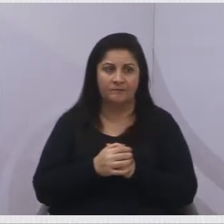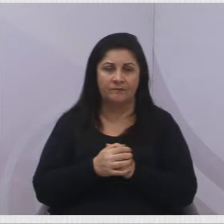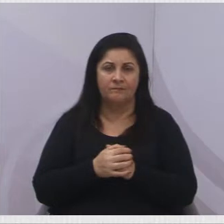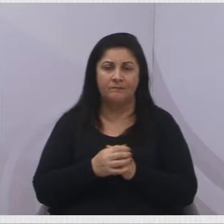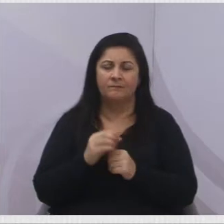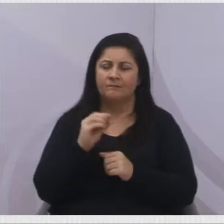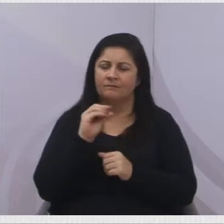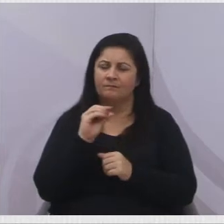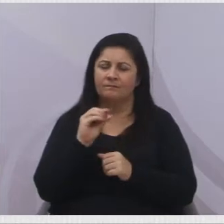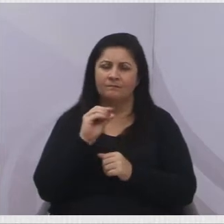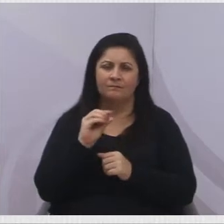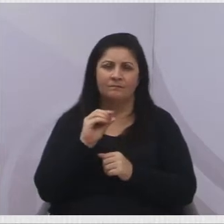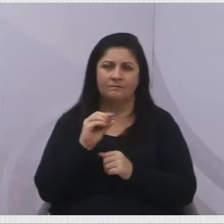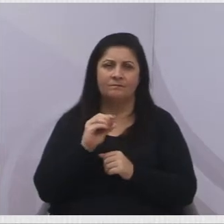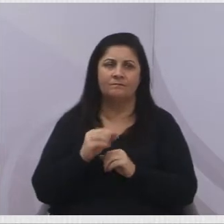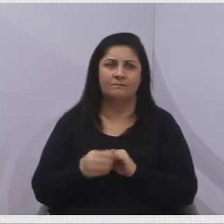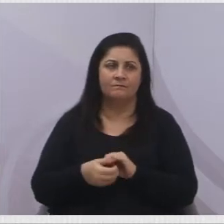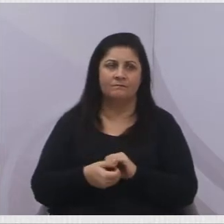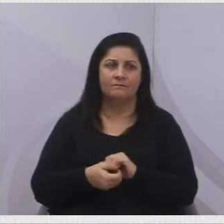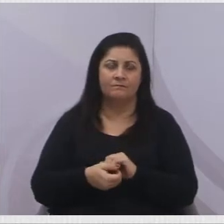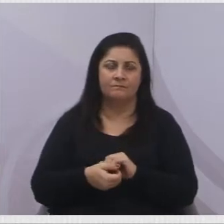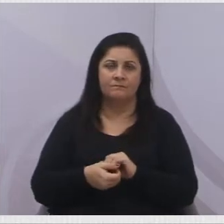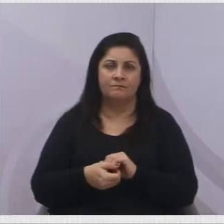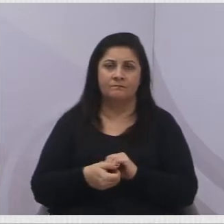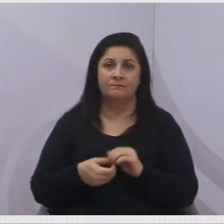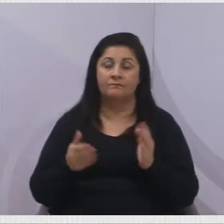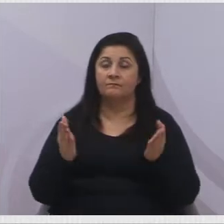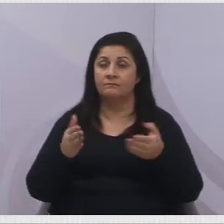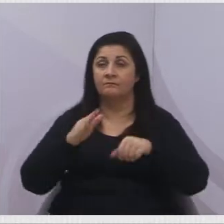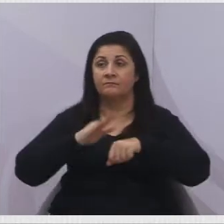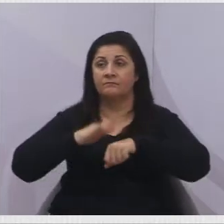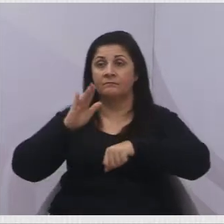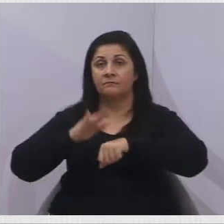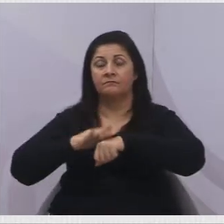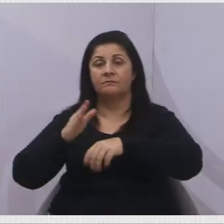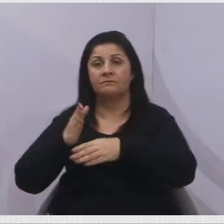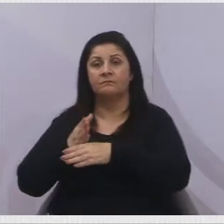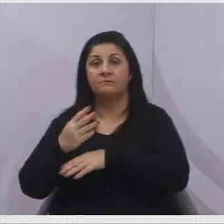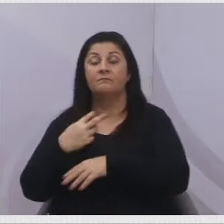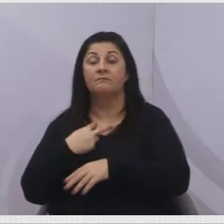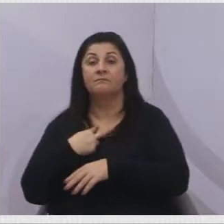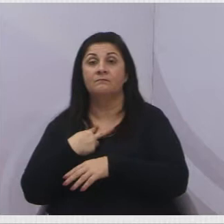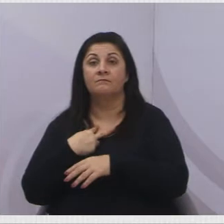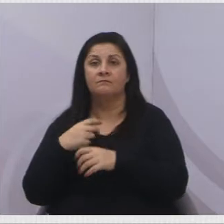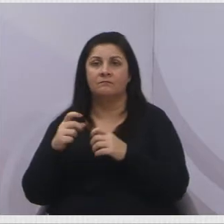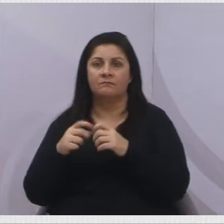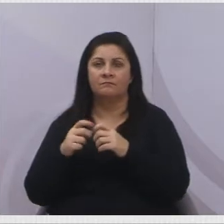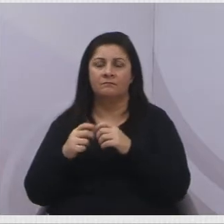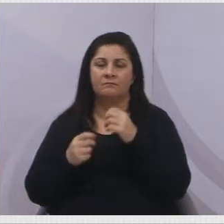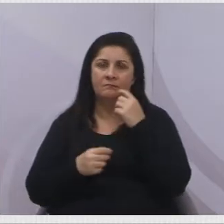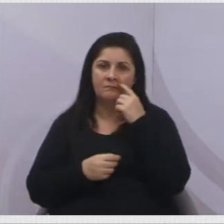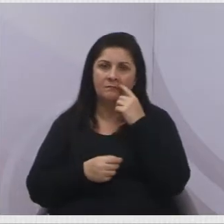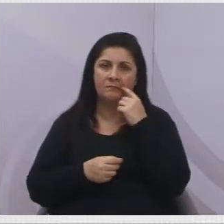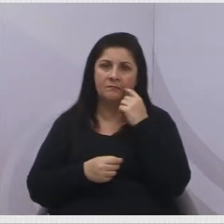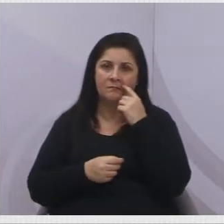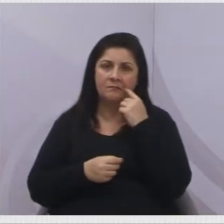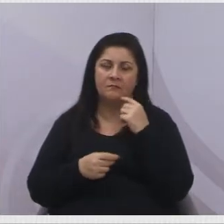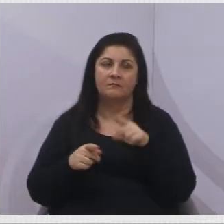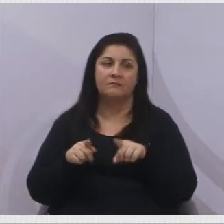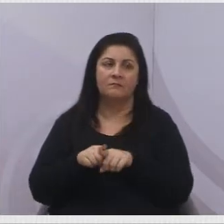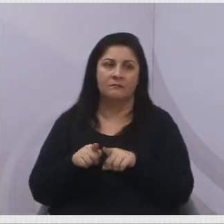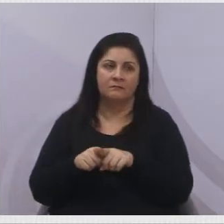significativamente menor, né? E à medida que a gente aumenta o número de vagas para atendimento, esse absenteísmo